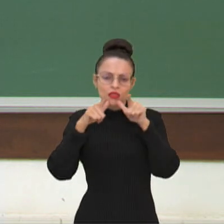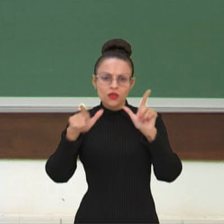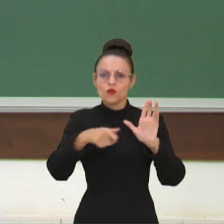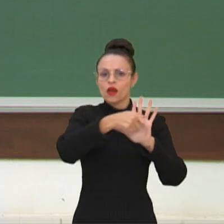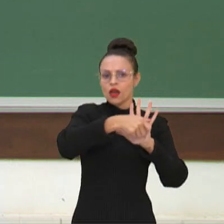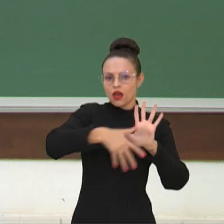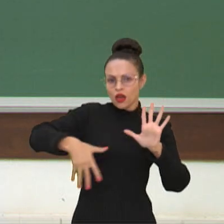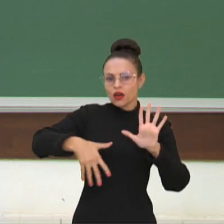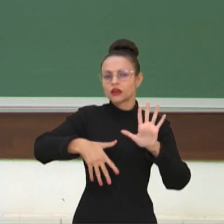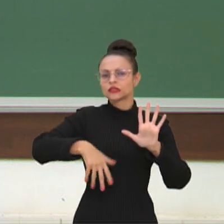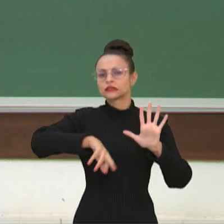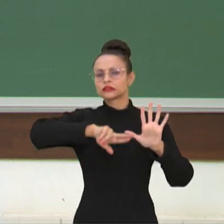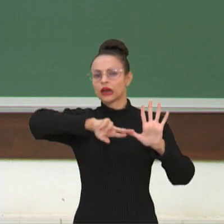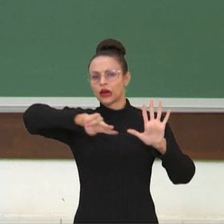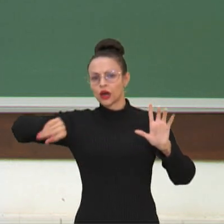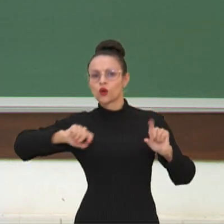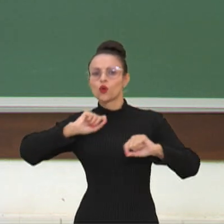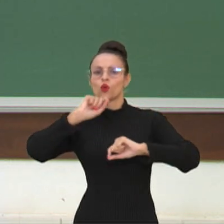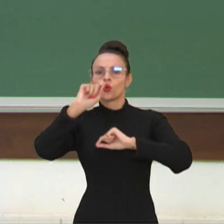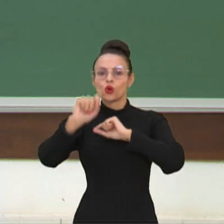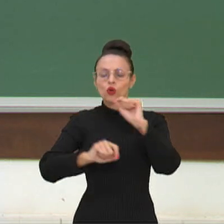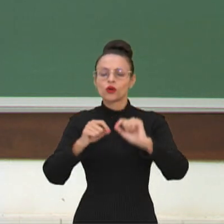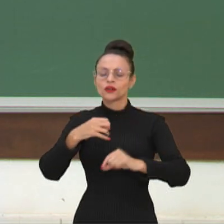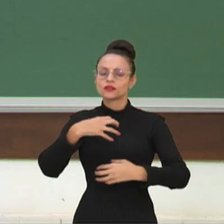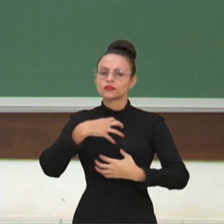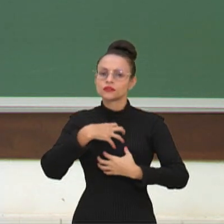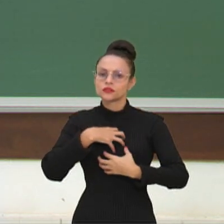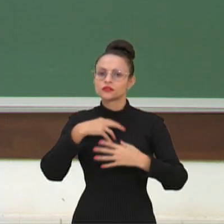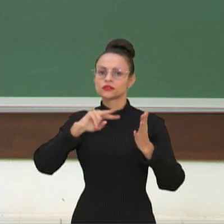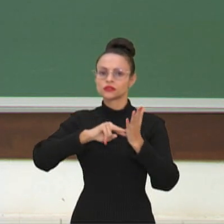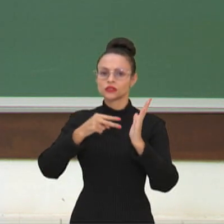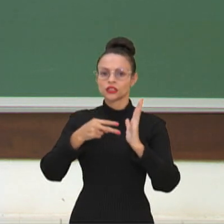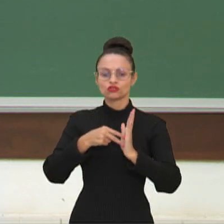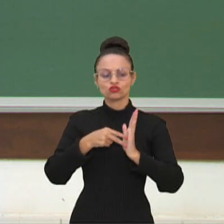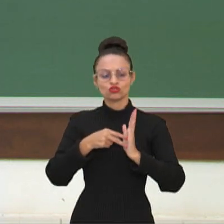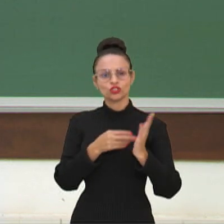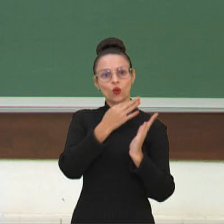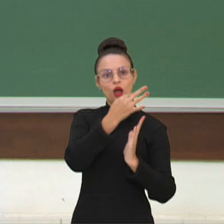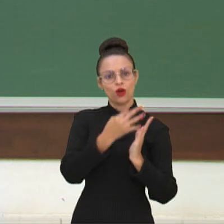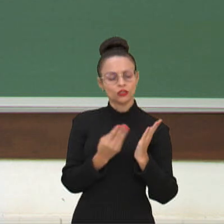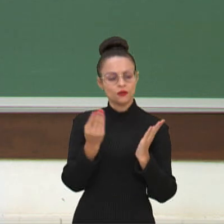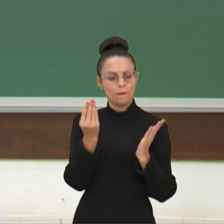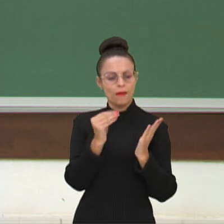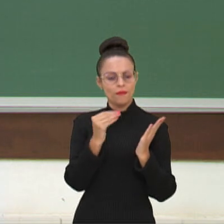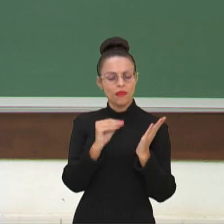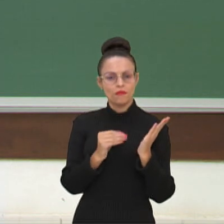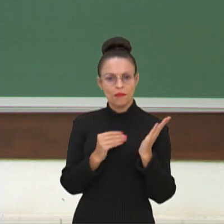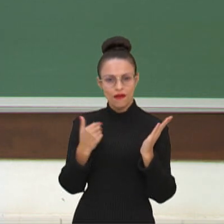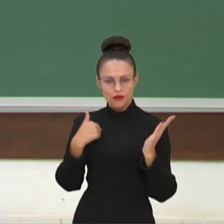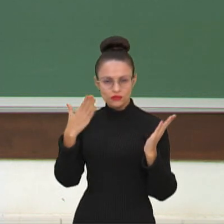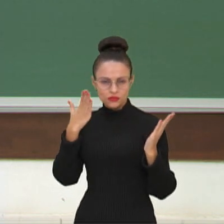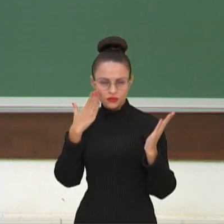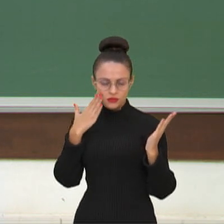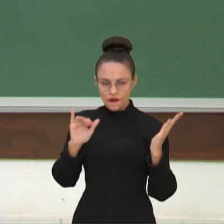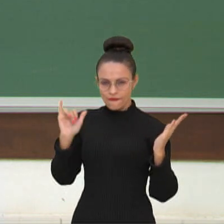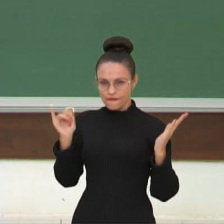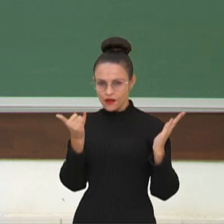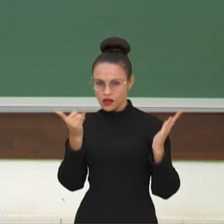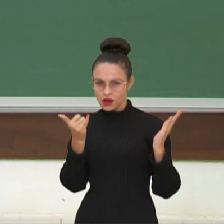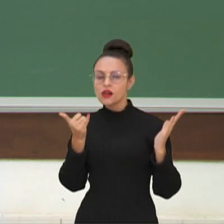senão também não iria adiantar. Mas então é a importância de você relacionar o